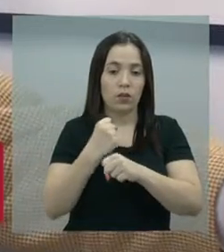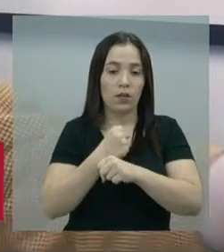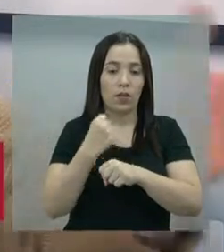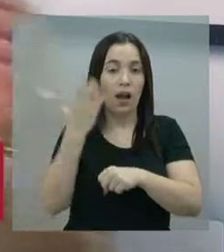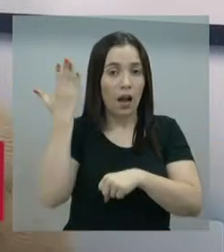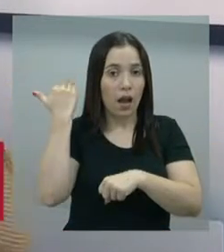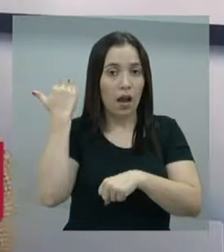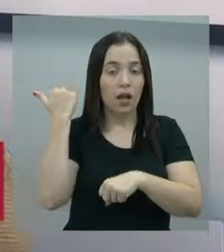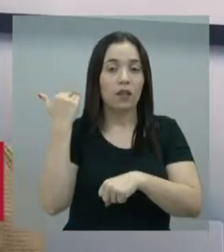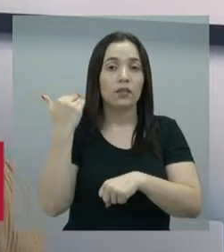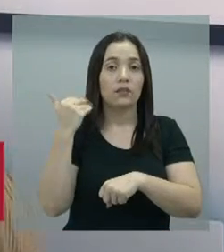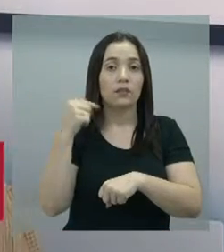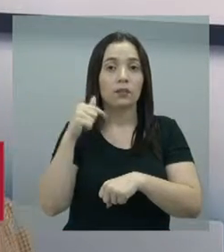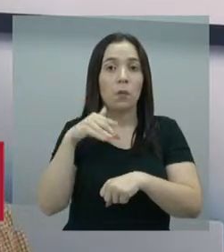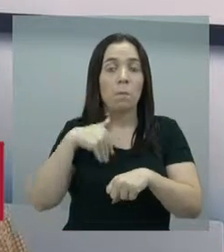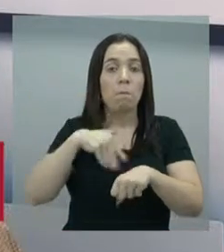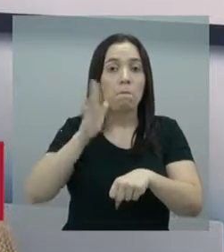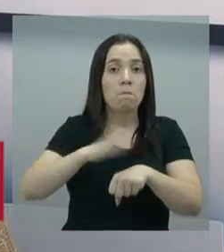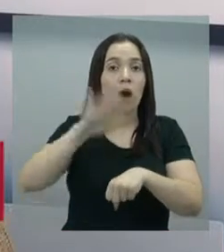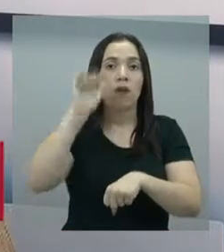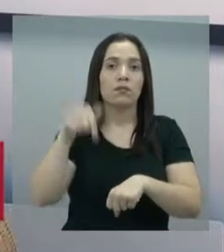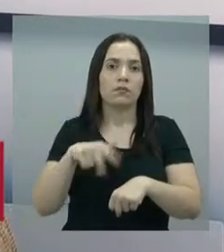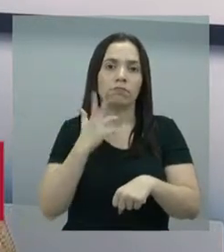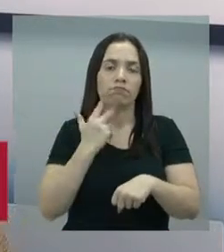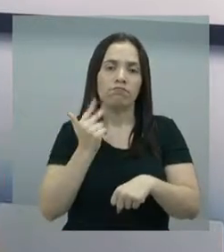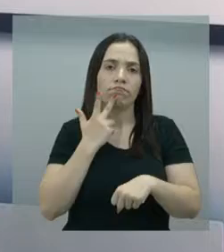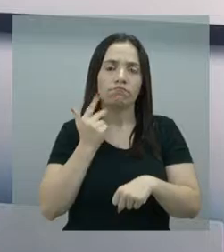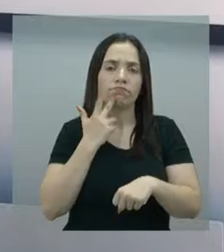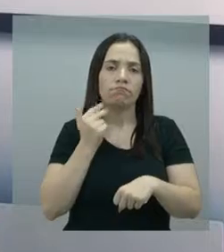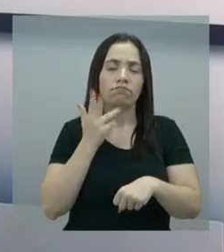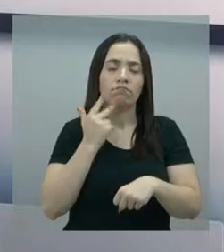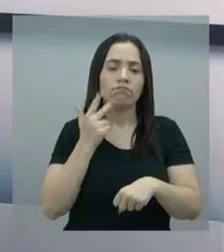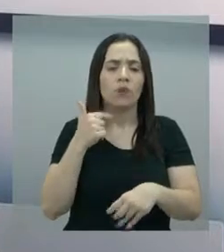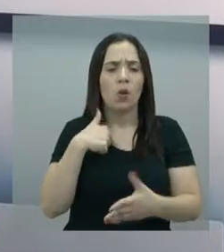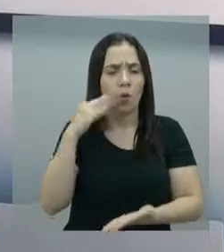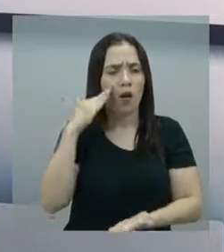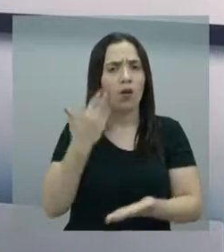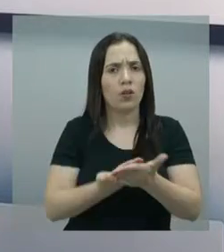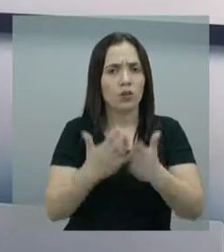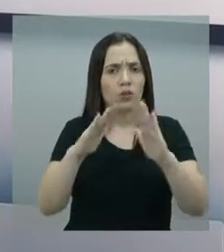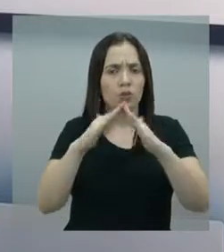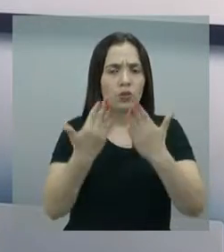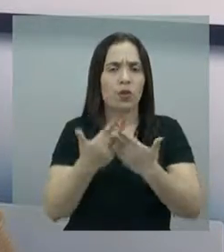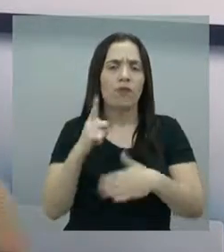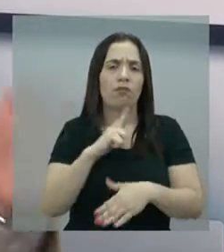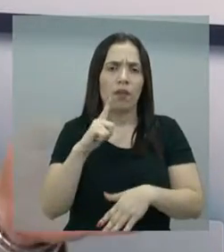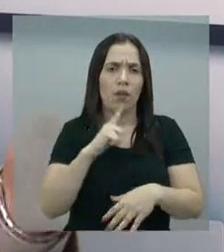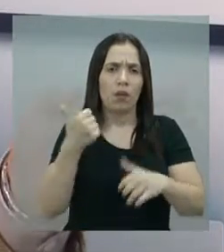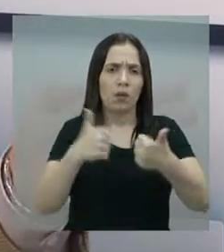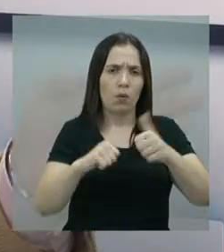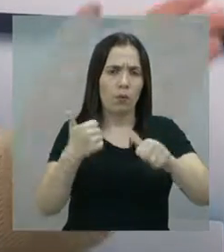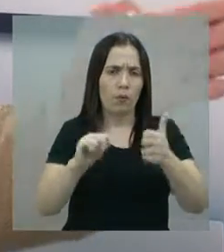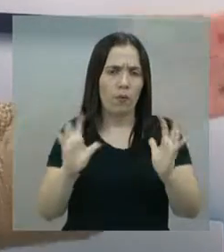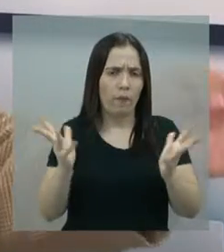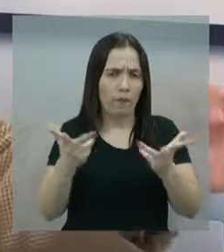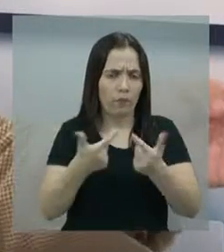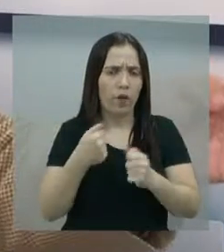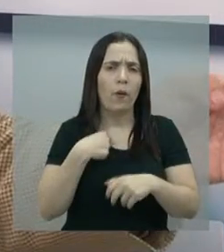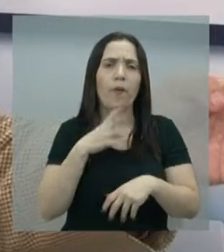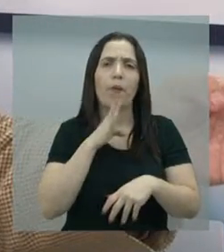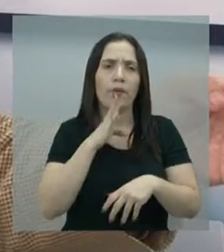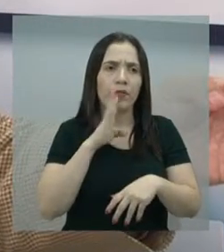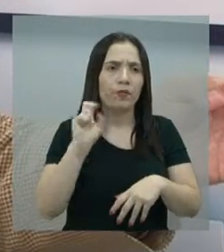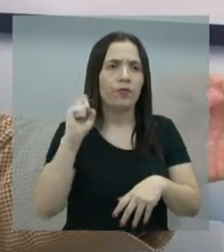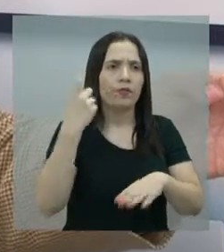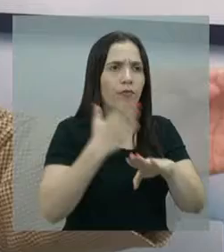naquela época. Né? Então, eu acredito que essas escolas têm uma qualidade física espetacular. Eu conheço várias